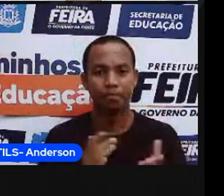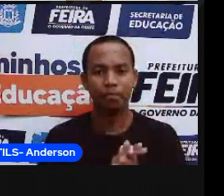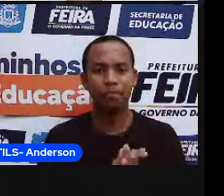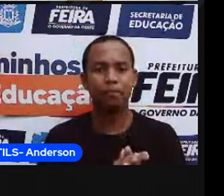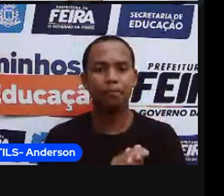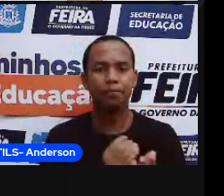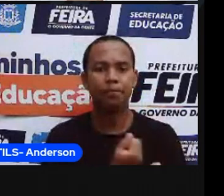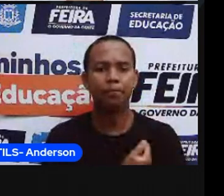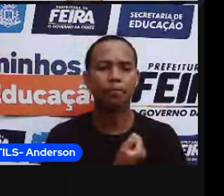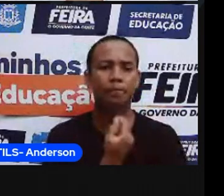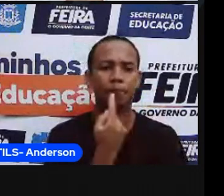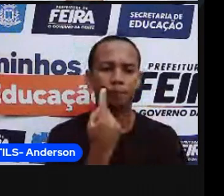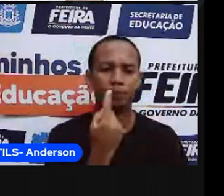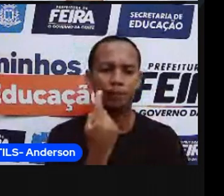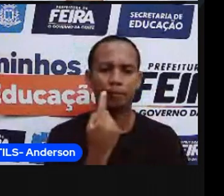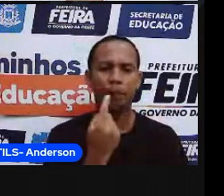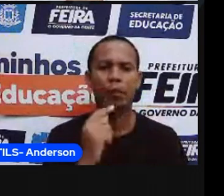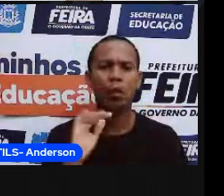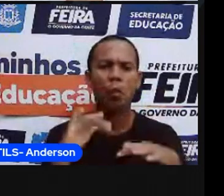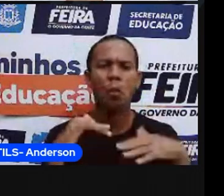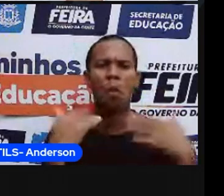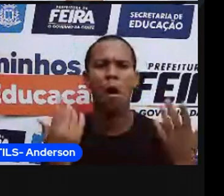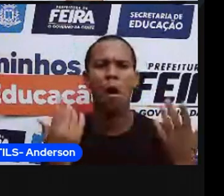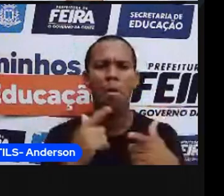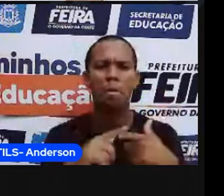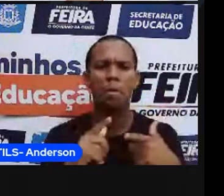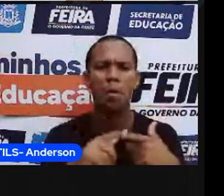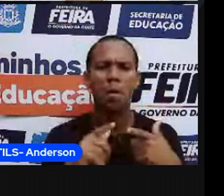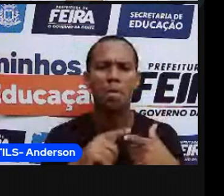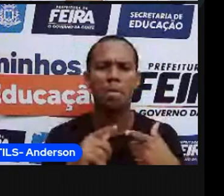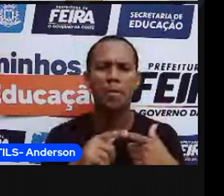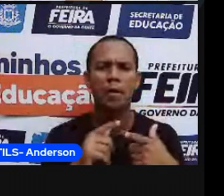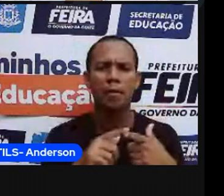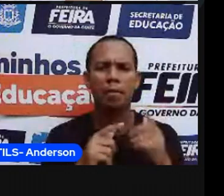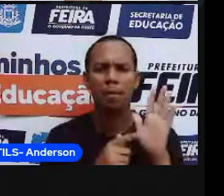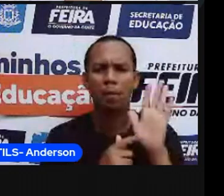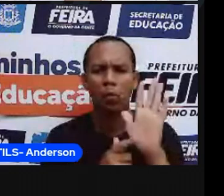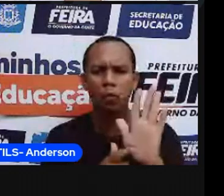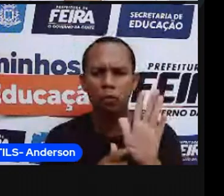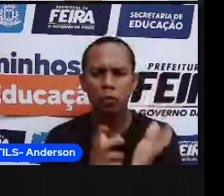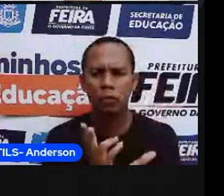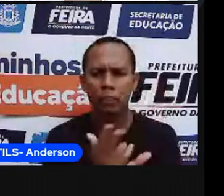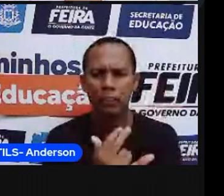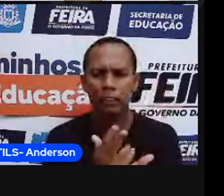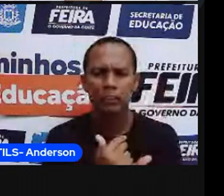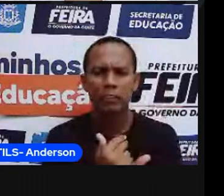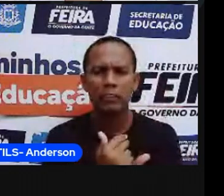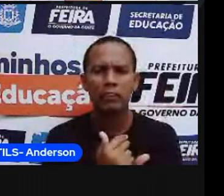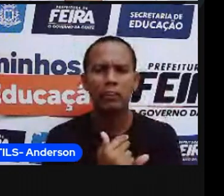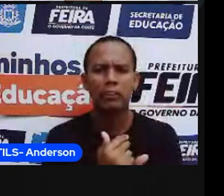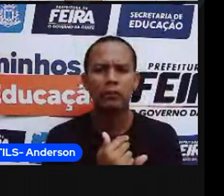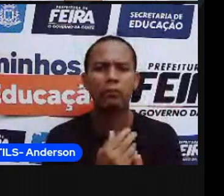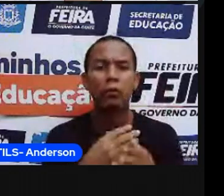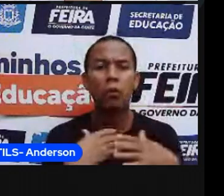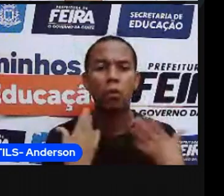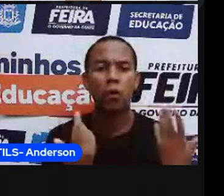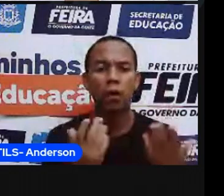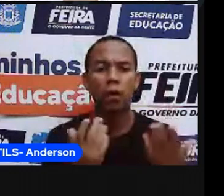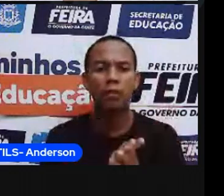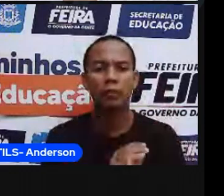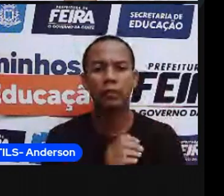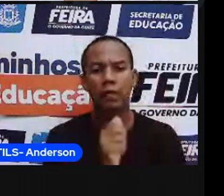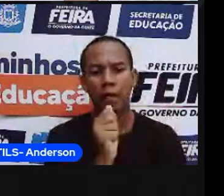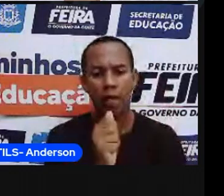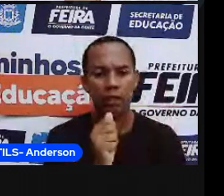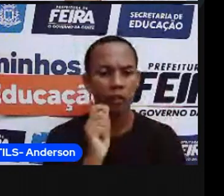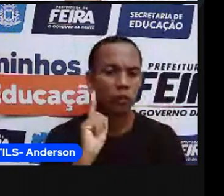1. Qual o problema ambiental apresentado pela charge? Marque com um X a alternativa correta. Será